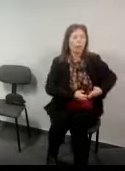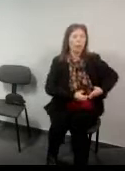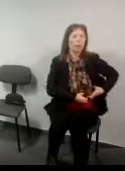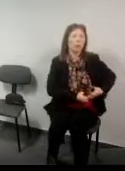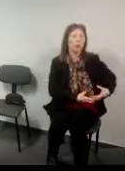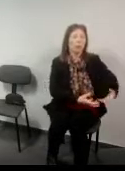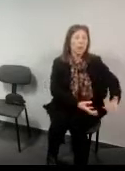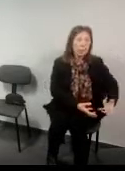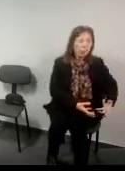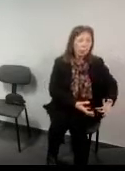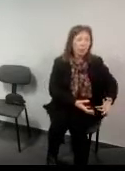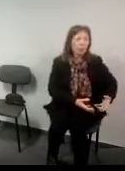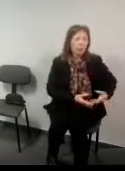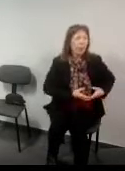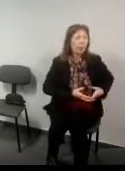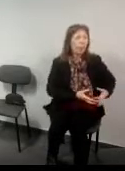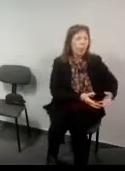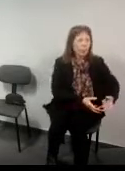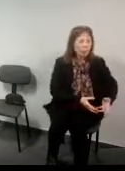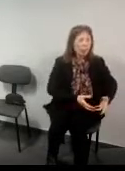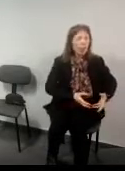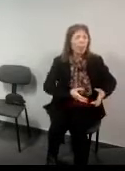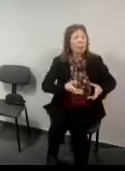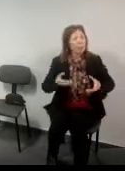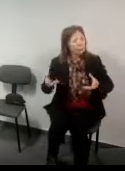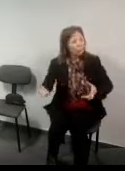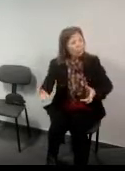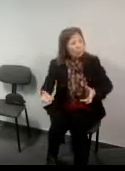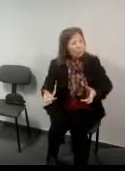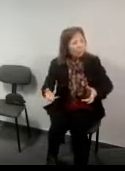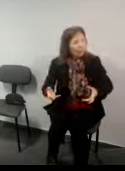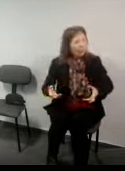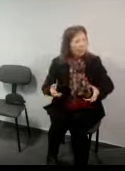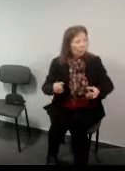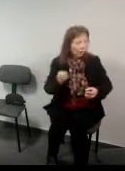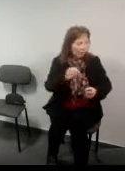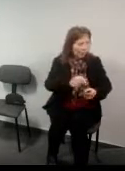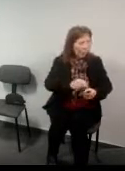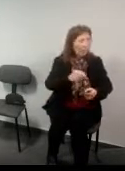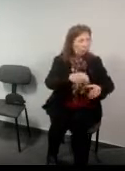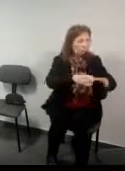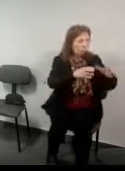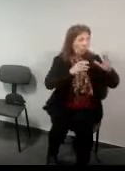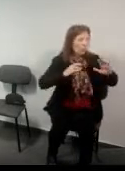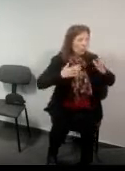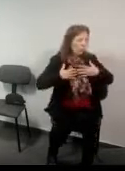for um doador do esplênico, pelo esplênico, vai ajudar mais ainda. O paciente,